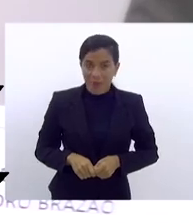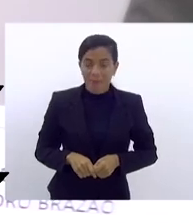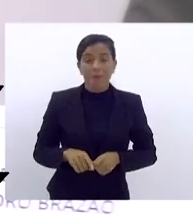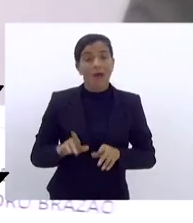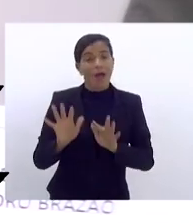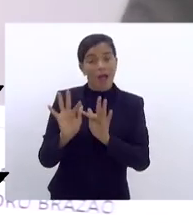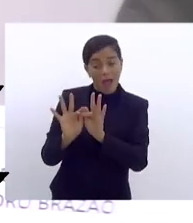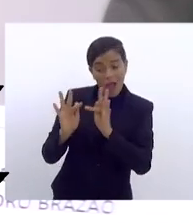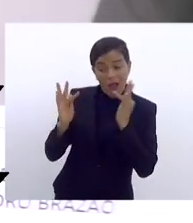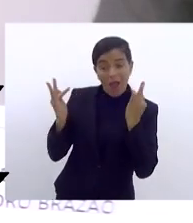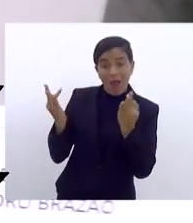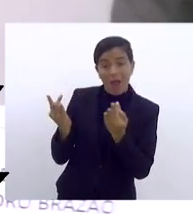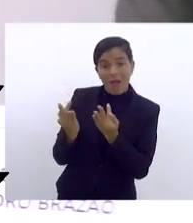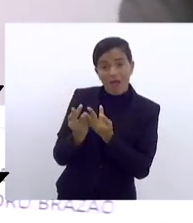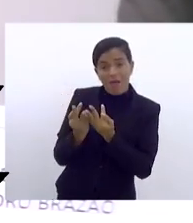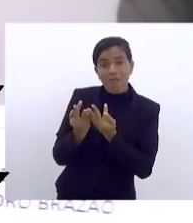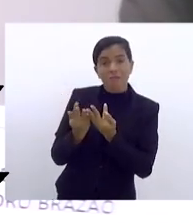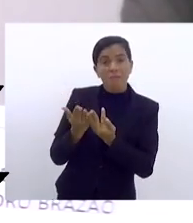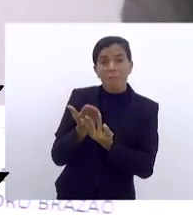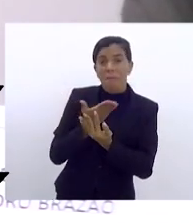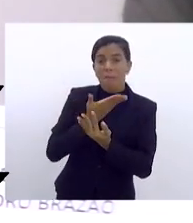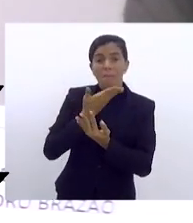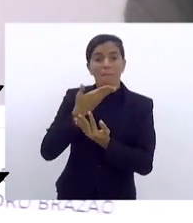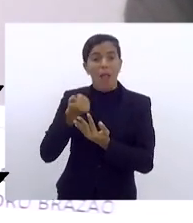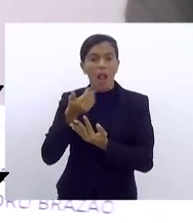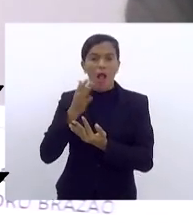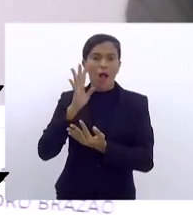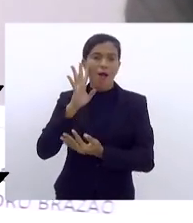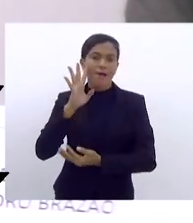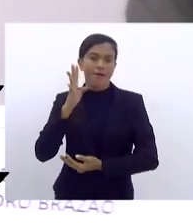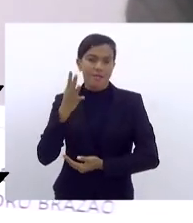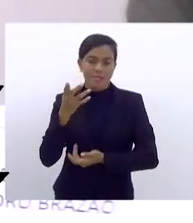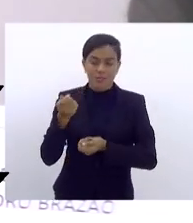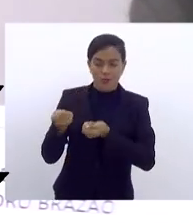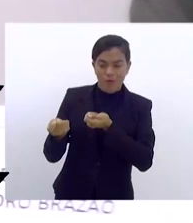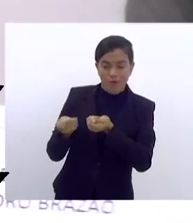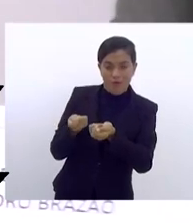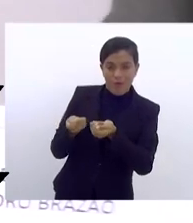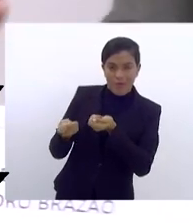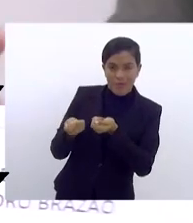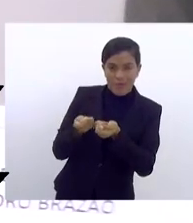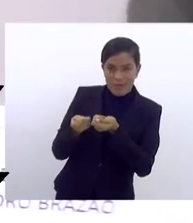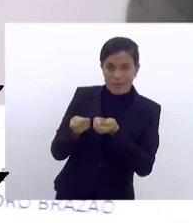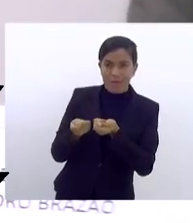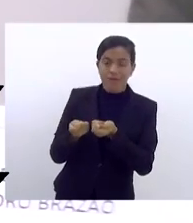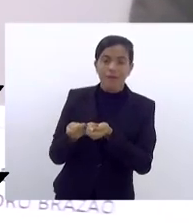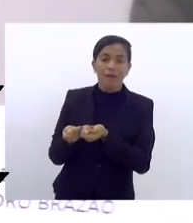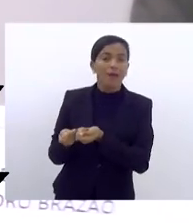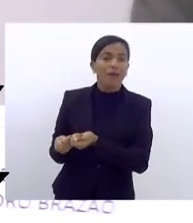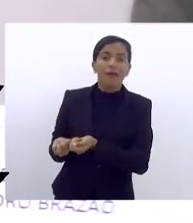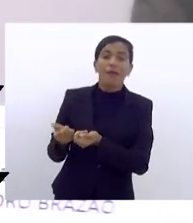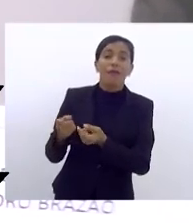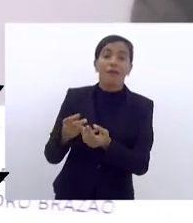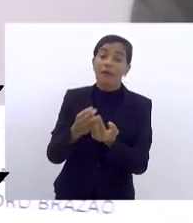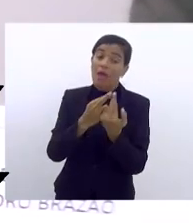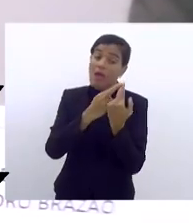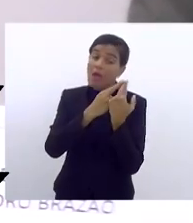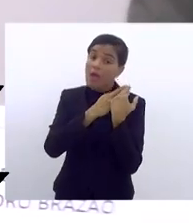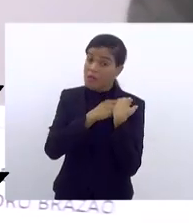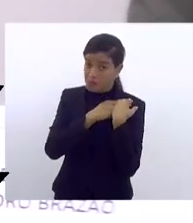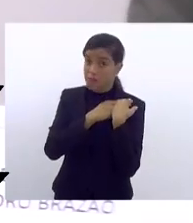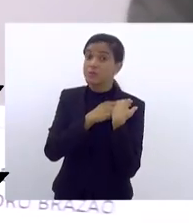famílias bem ajustadas famílias que de alguma paz responsáveis